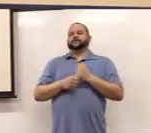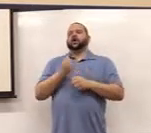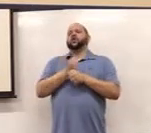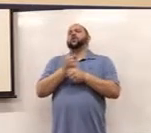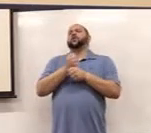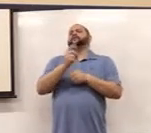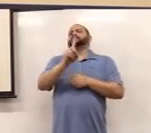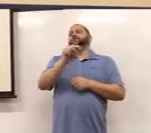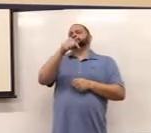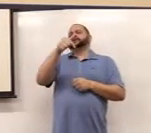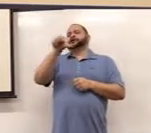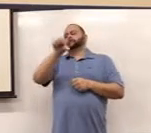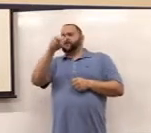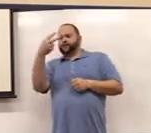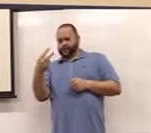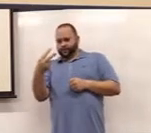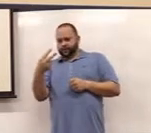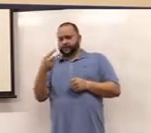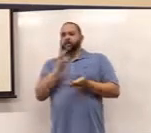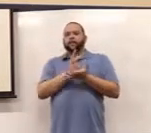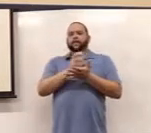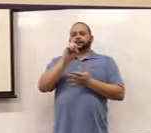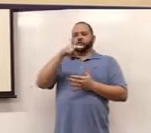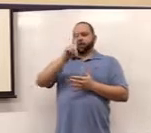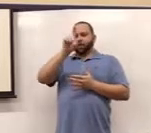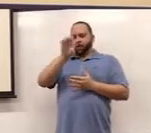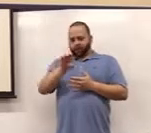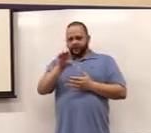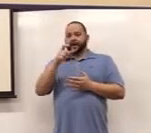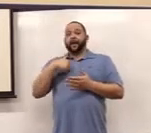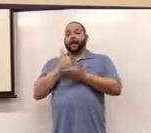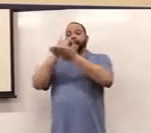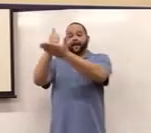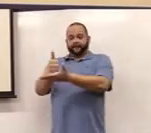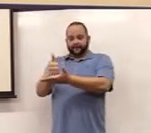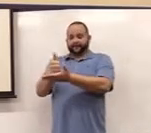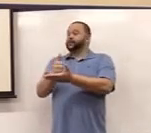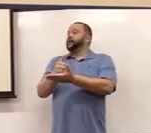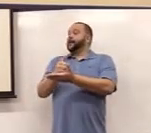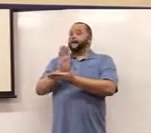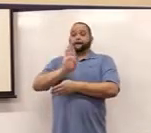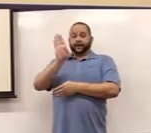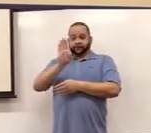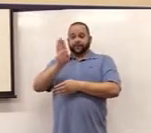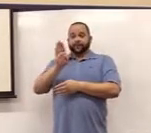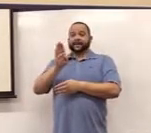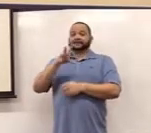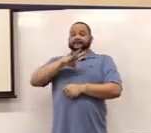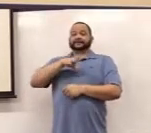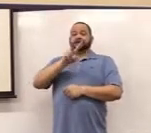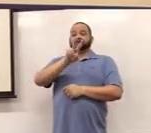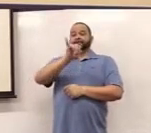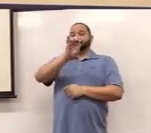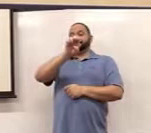1792, o mesmo Conde Waldstein, manda o Beethoven para Viena, e agora para estudar com Haydn. Né? Beethoven teve aula